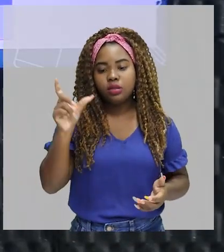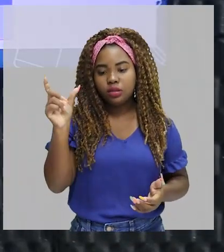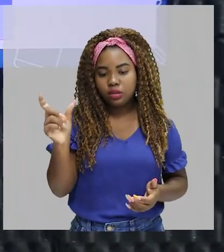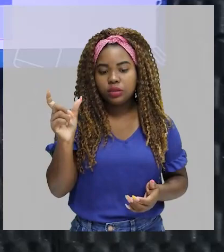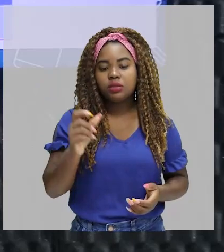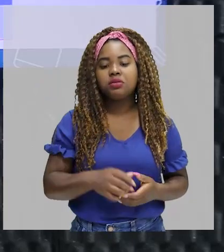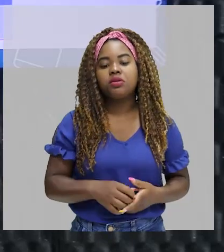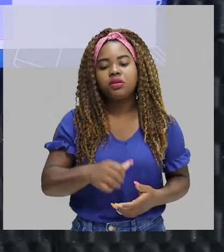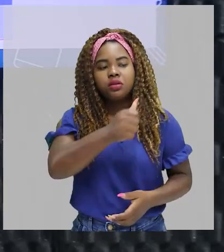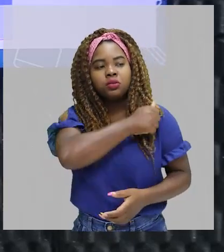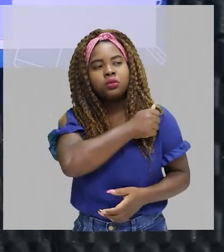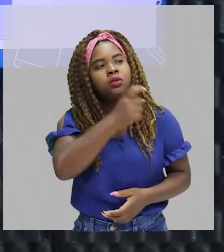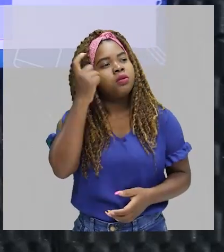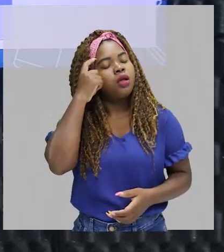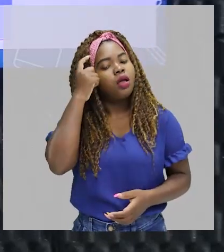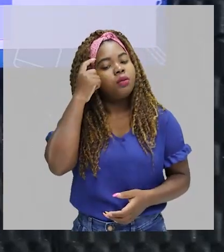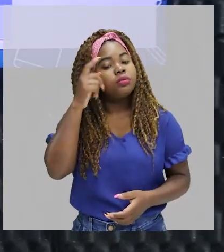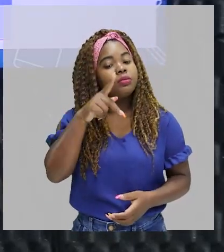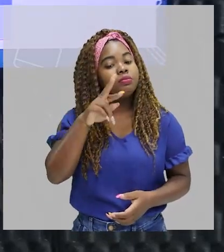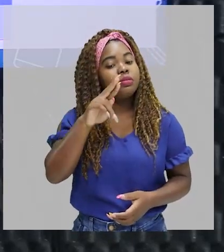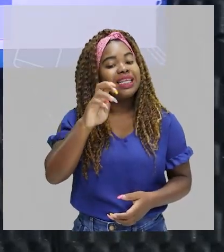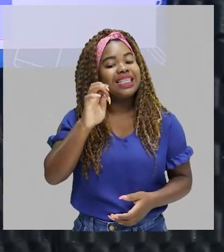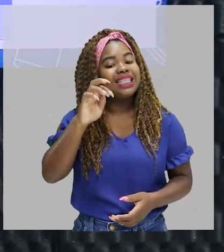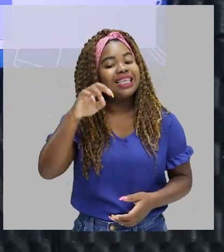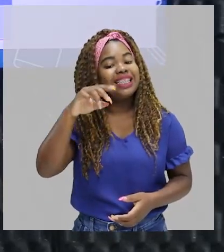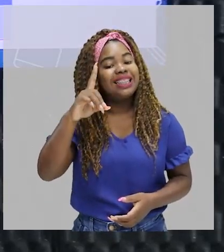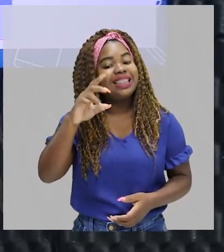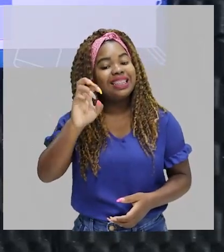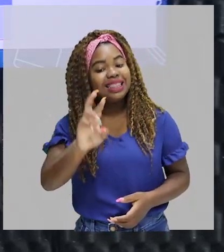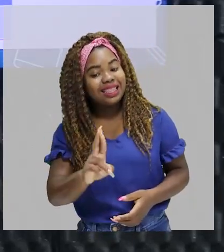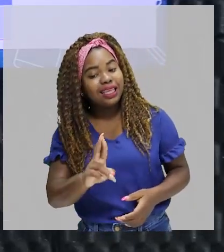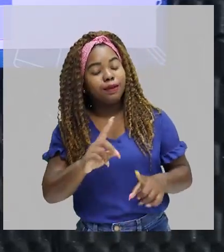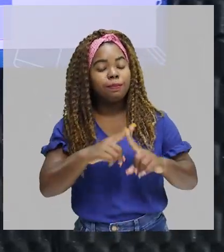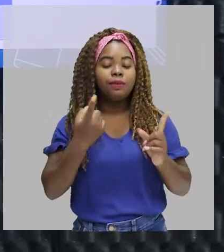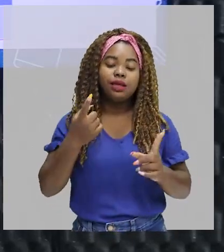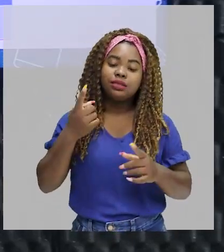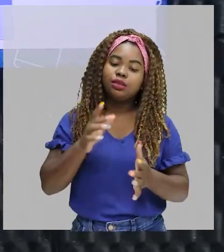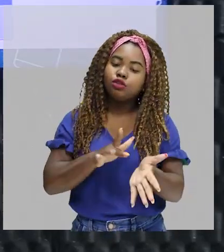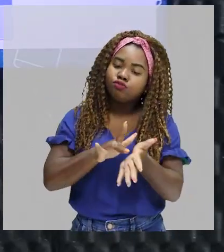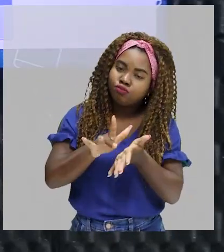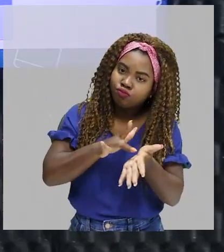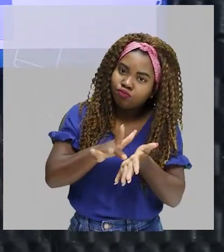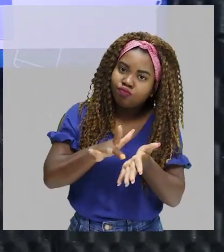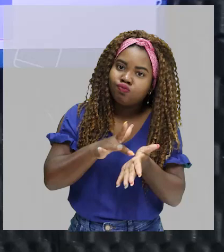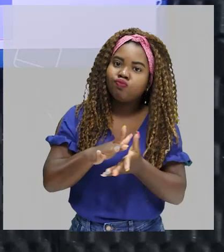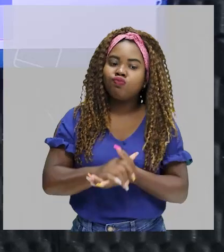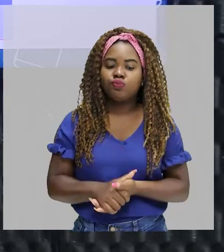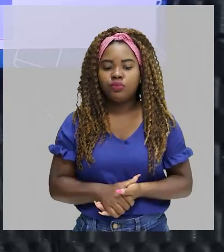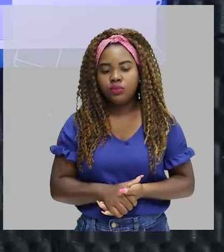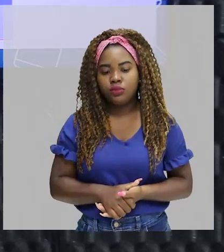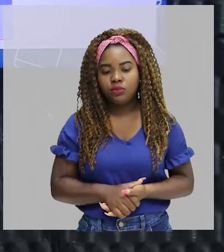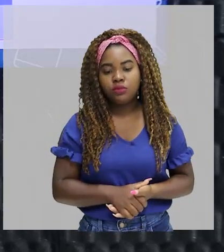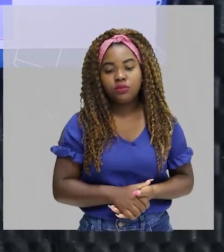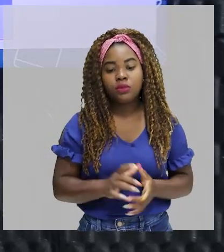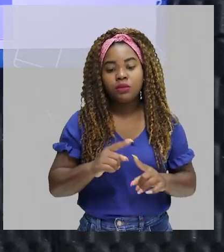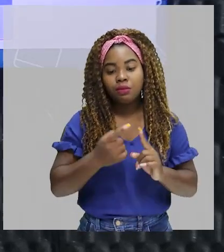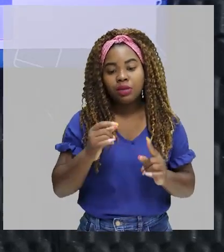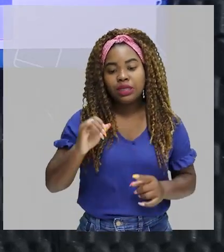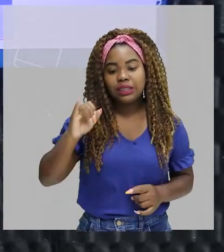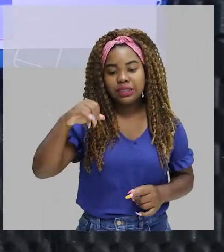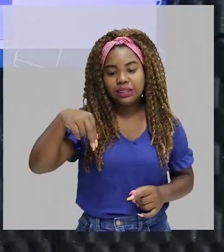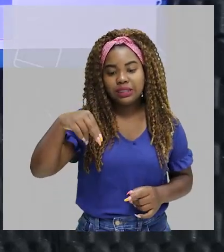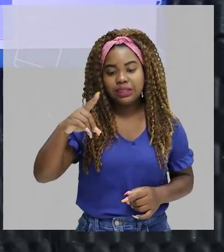normalmente o aluno pensa em pretender e na verdade é fingir, bem diferente, tá? Já pretender em inglês